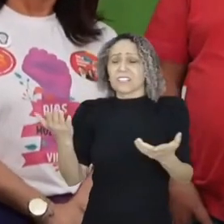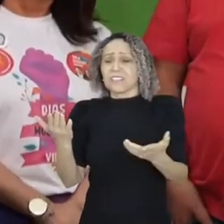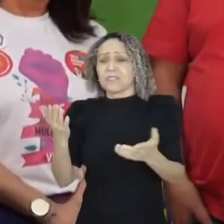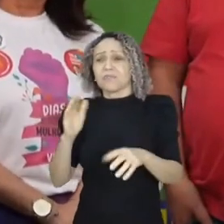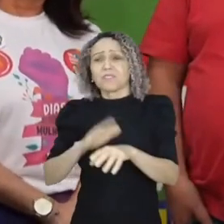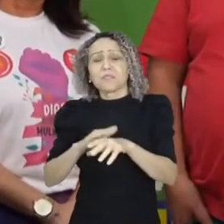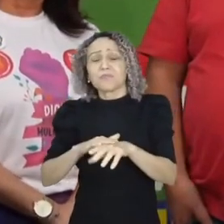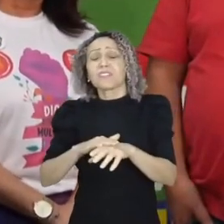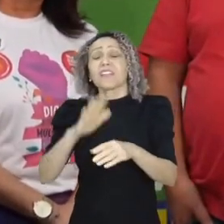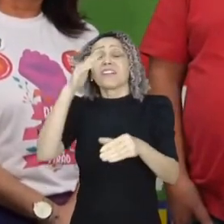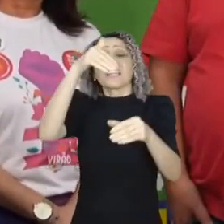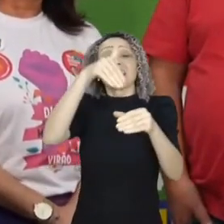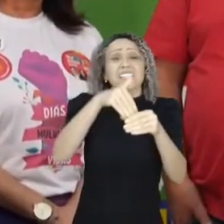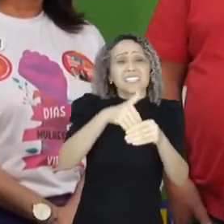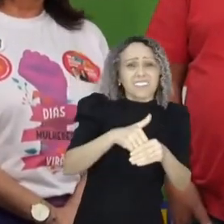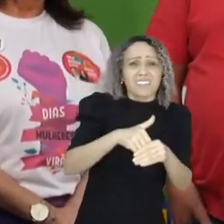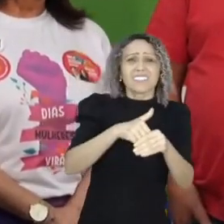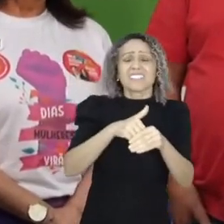estão comigo.